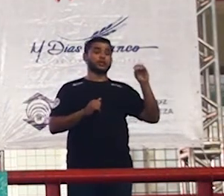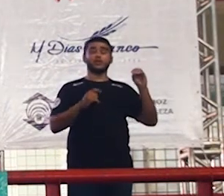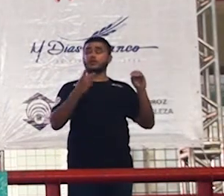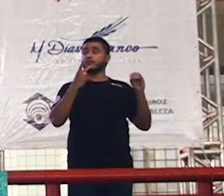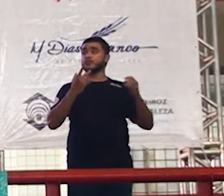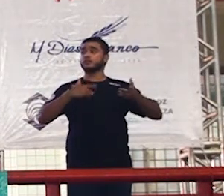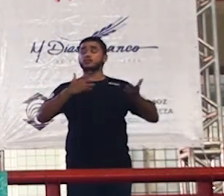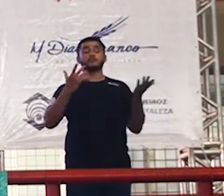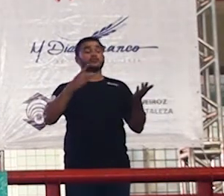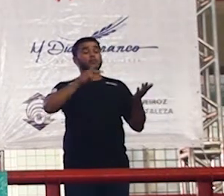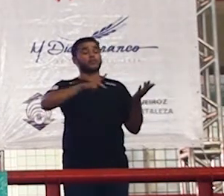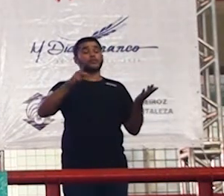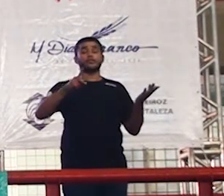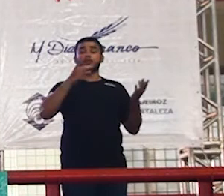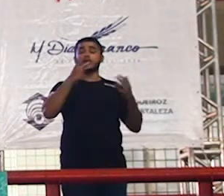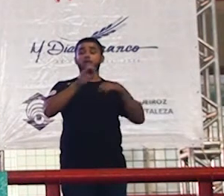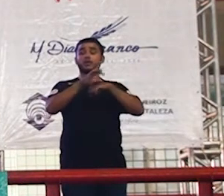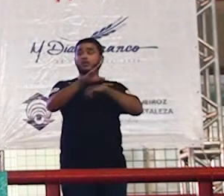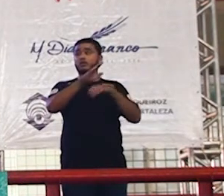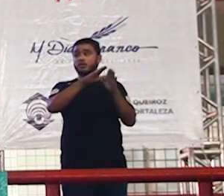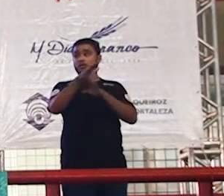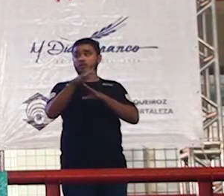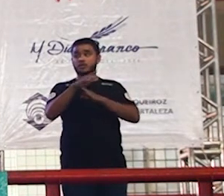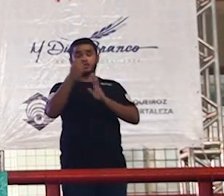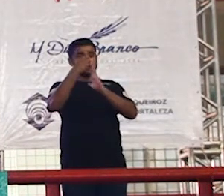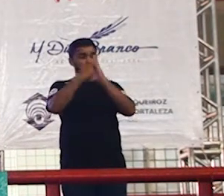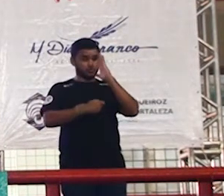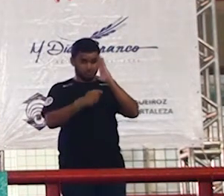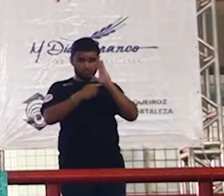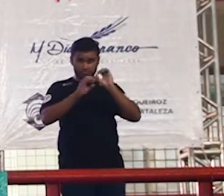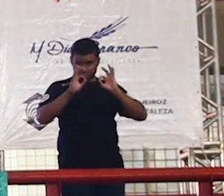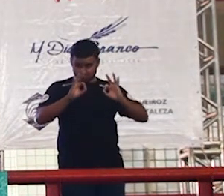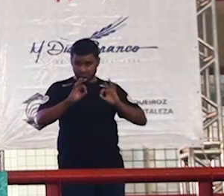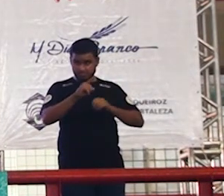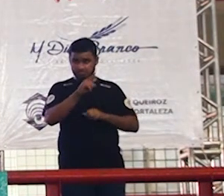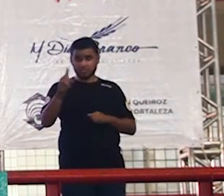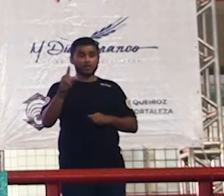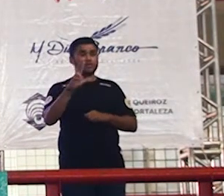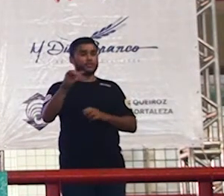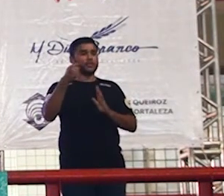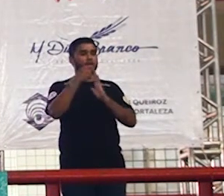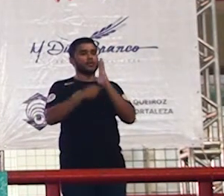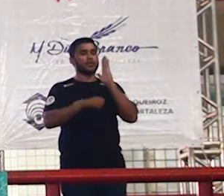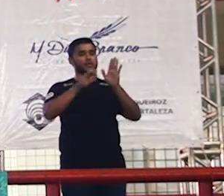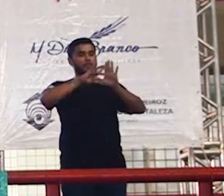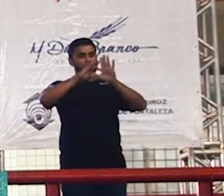O professor recomenda que você faça metáfora na redação do Enem?